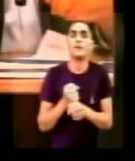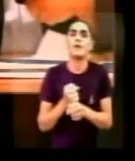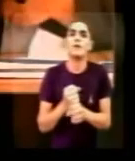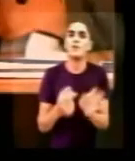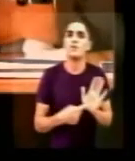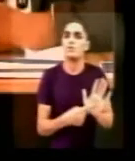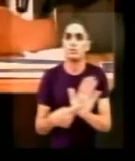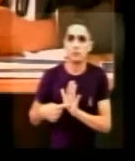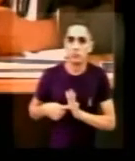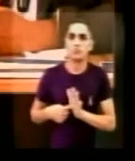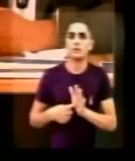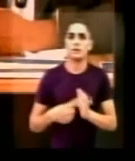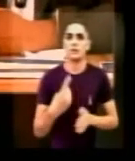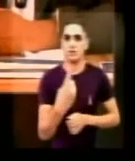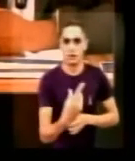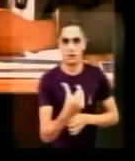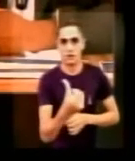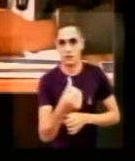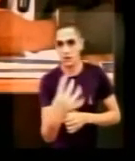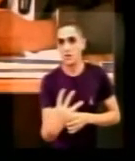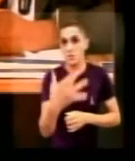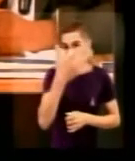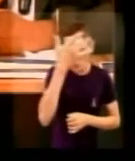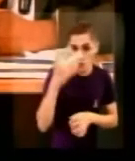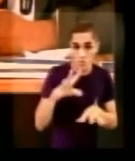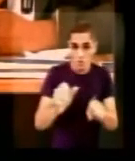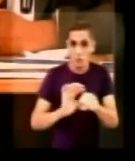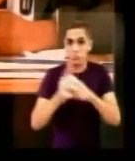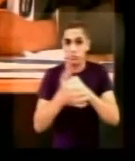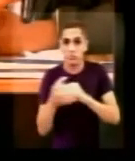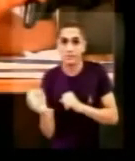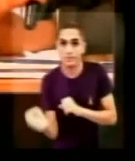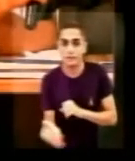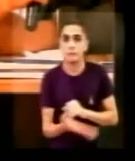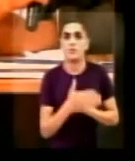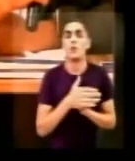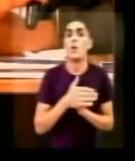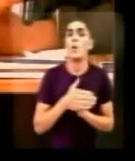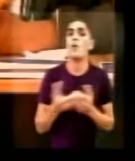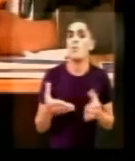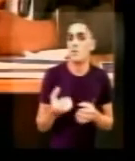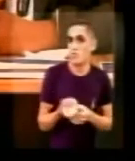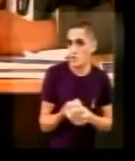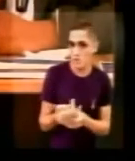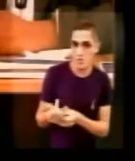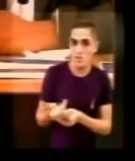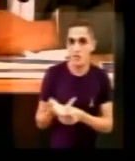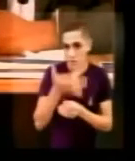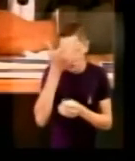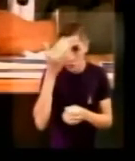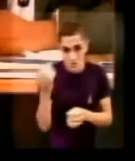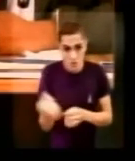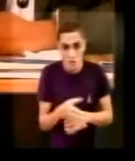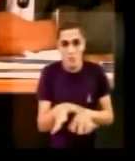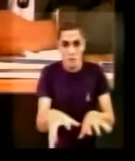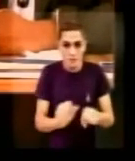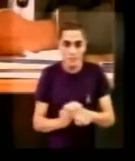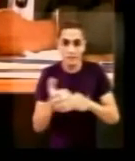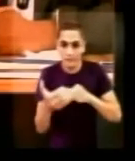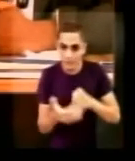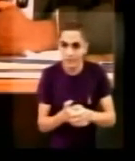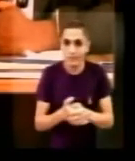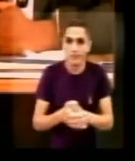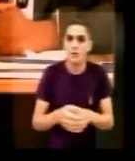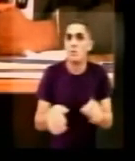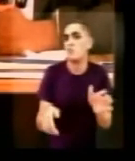de 164 casos positivos. Desses positivos, 39 foram por teste sorológico, que é